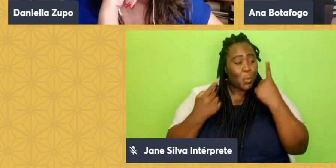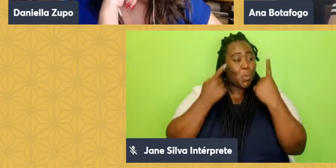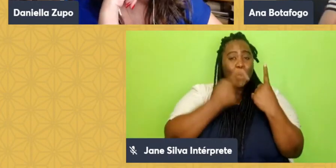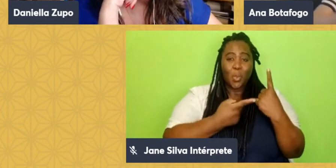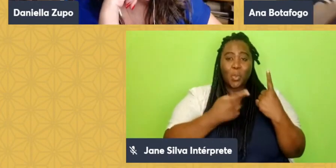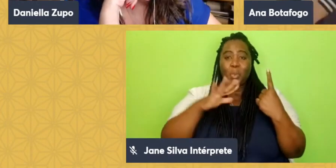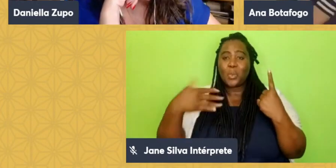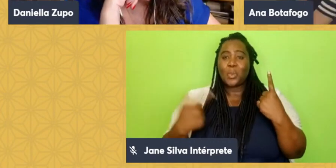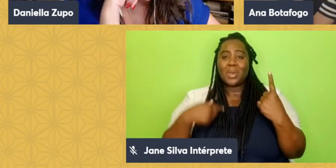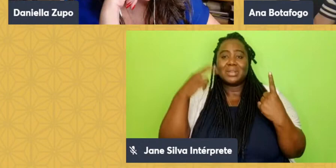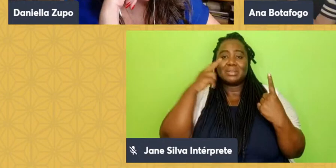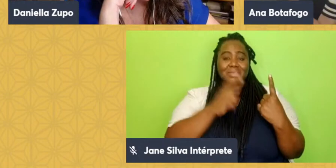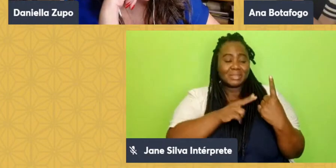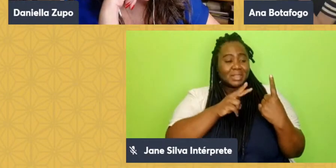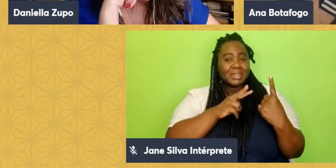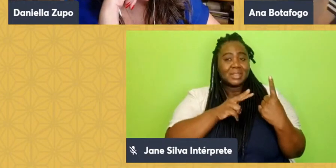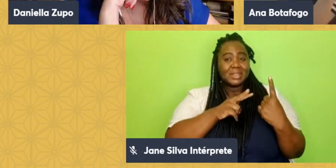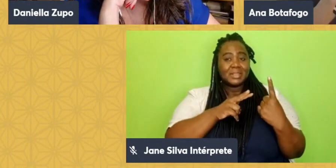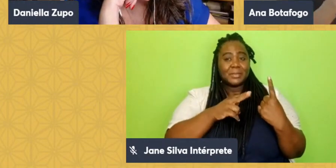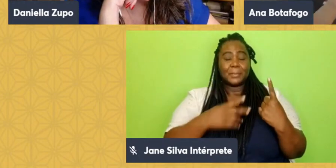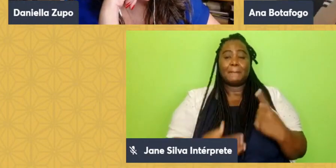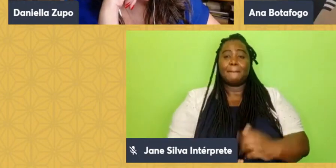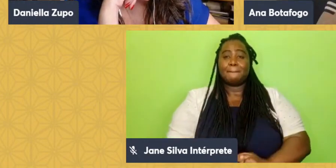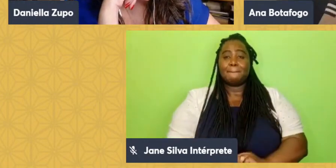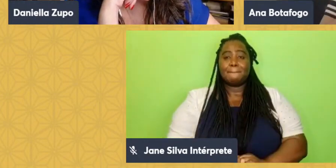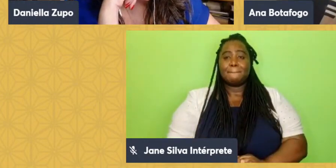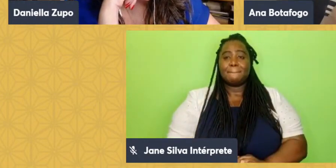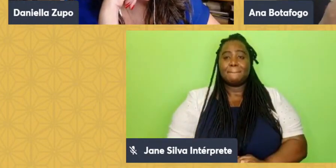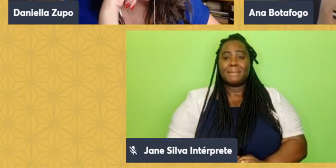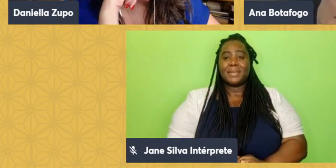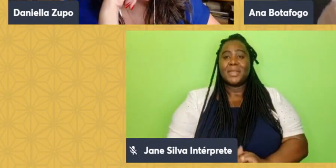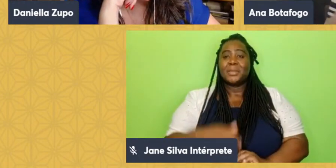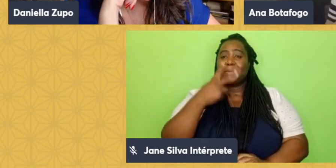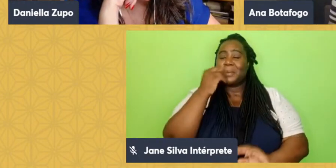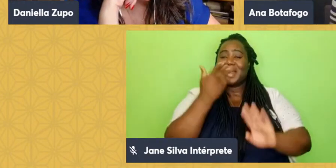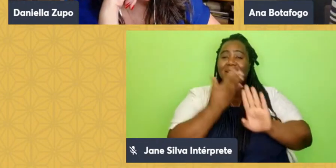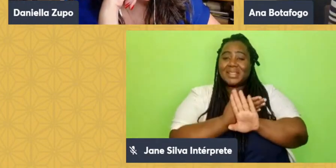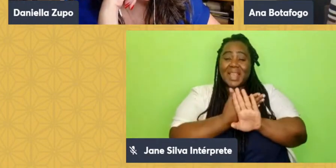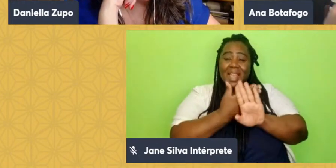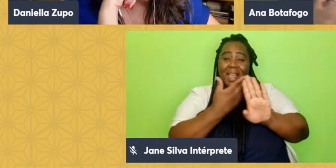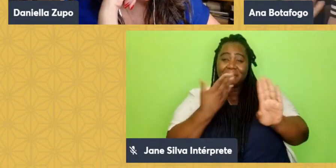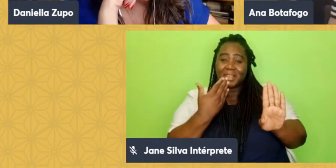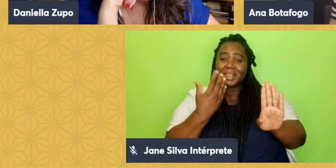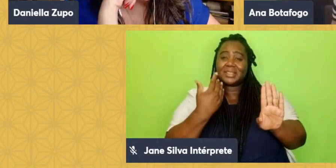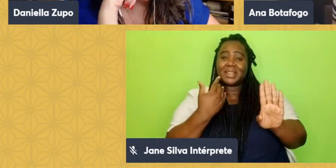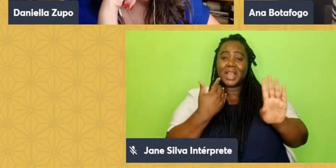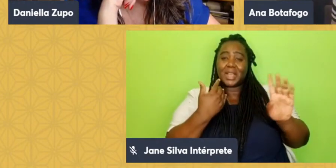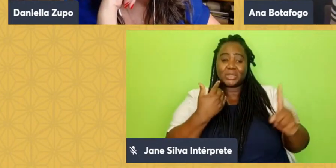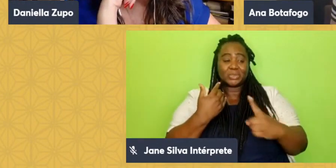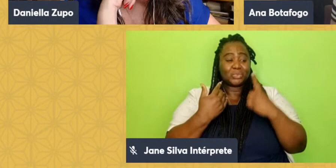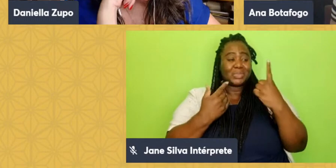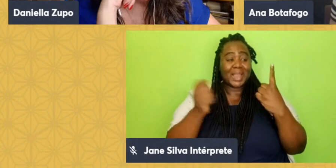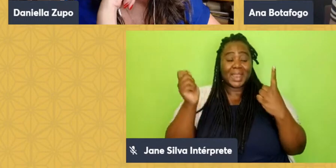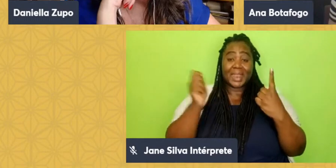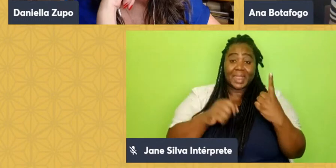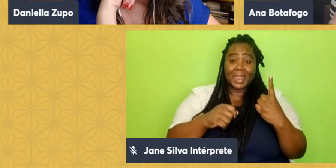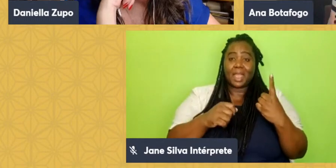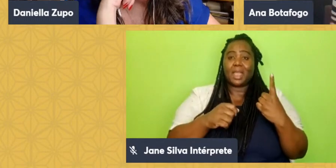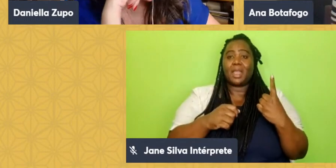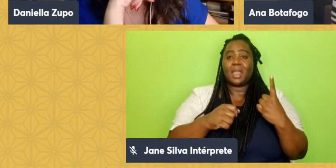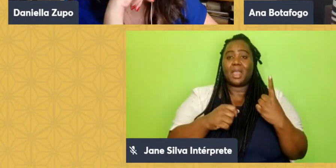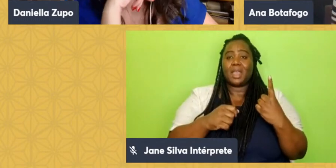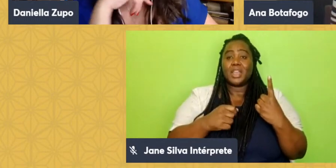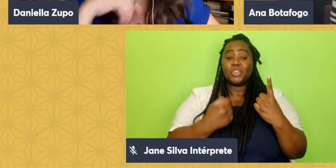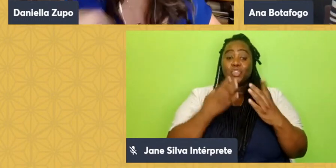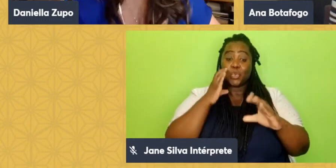quando a gente está completamente é cortado de todas as nossas possibilidades de